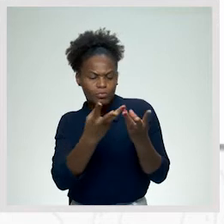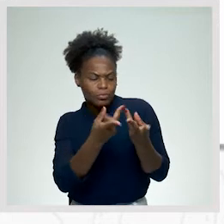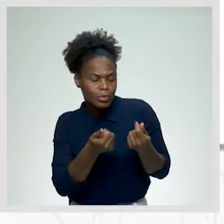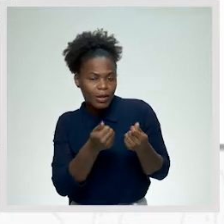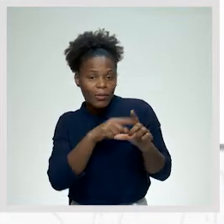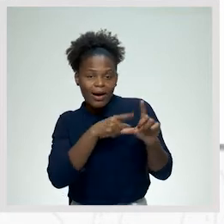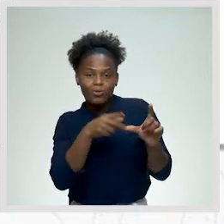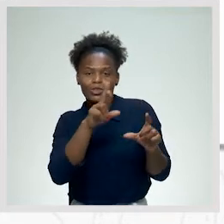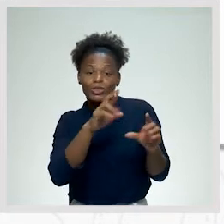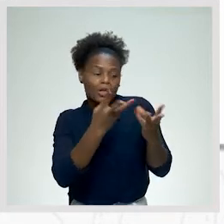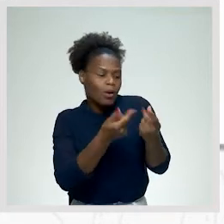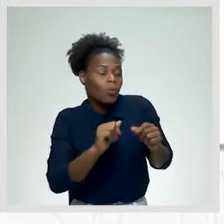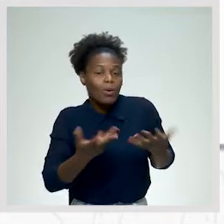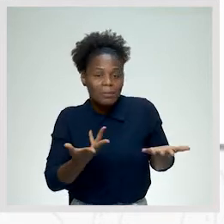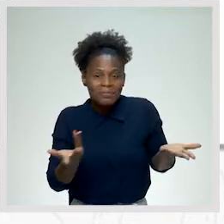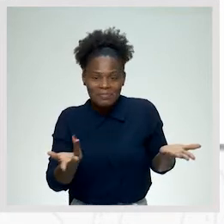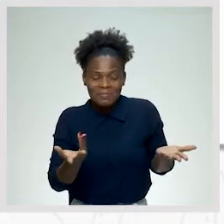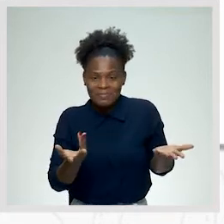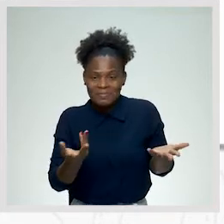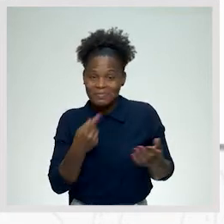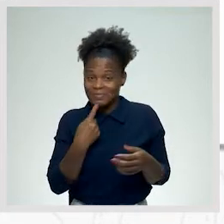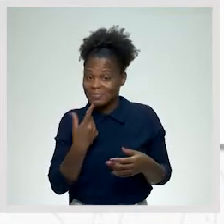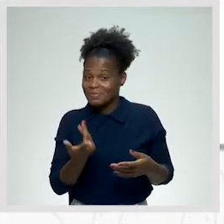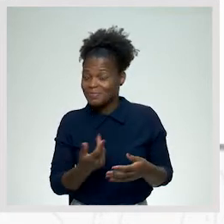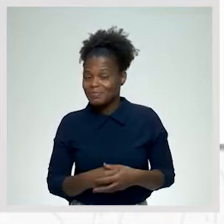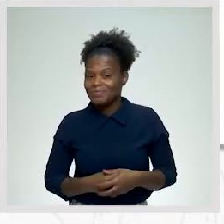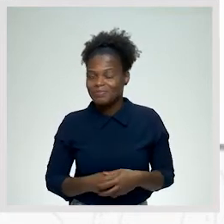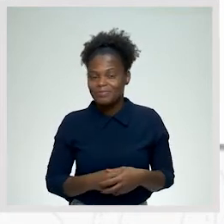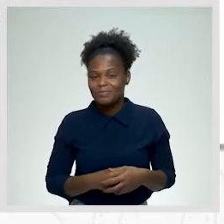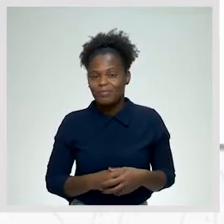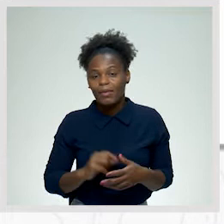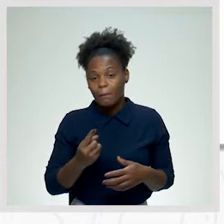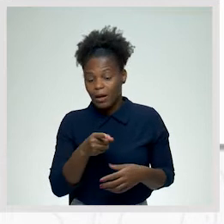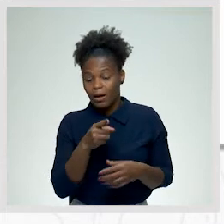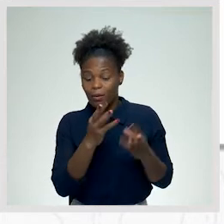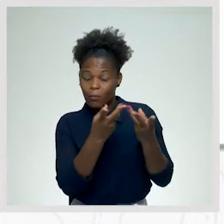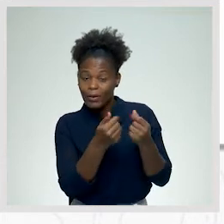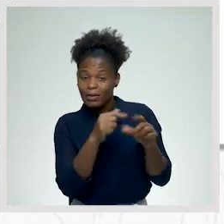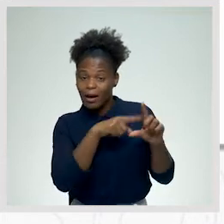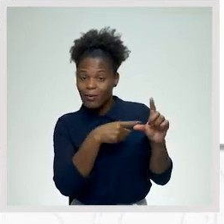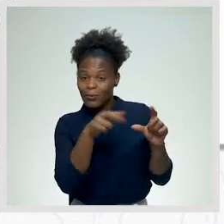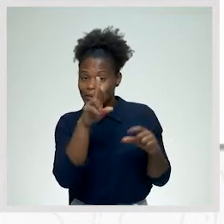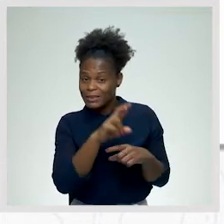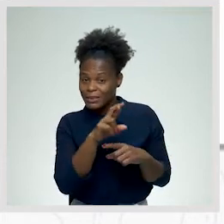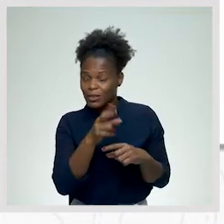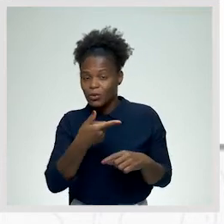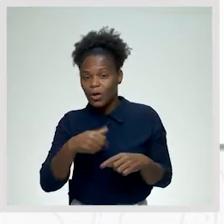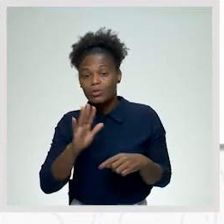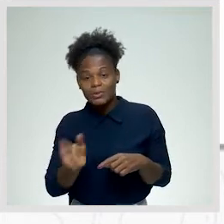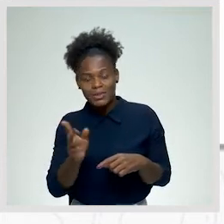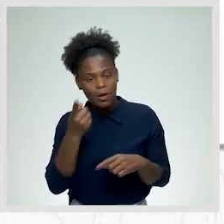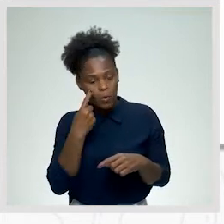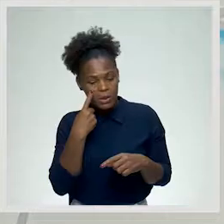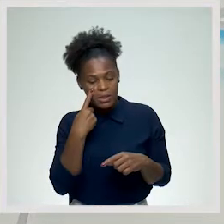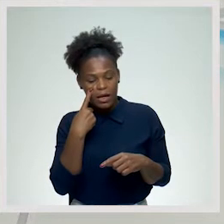ângulo X. Bom, para determinarmos o ângulo X, temos que conhecer esse